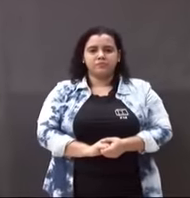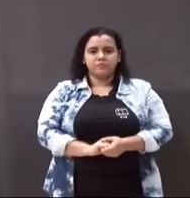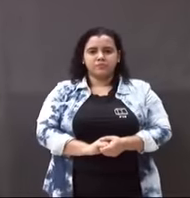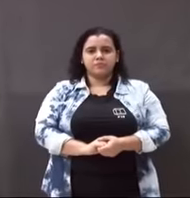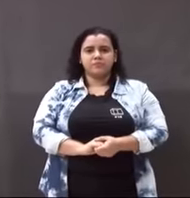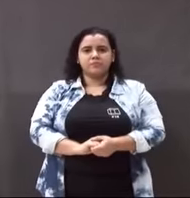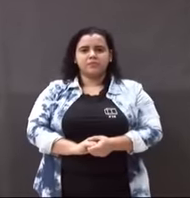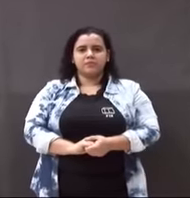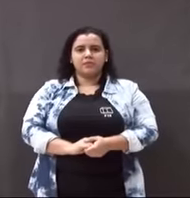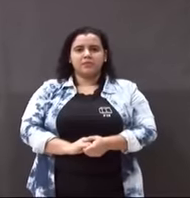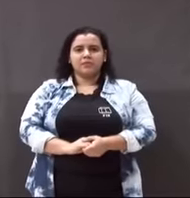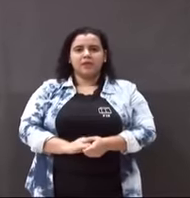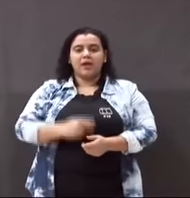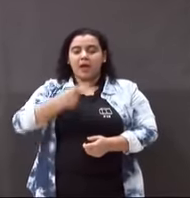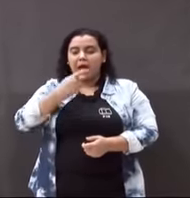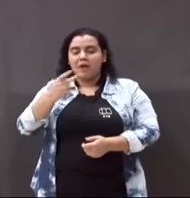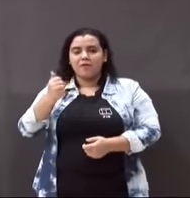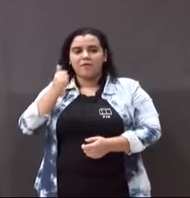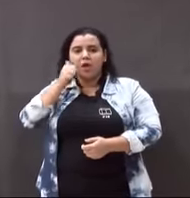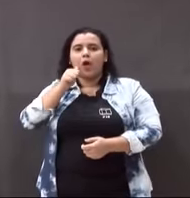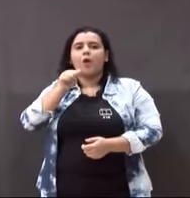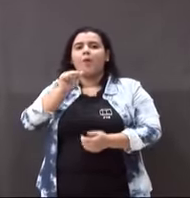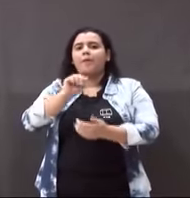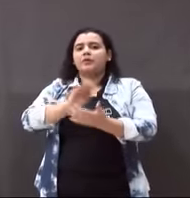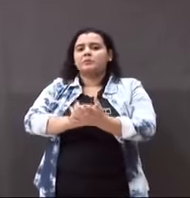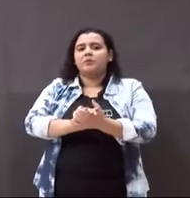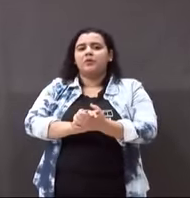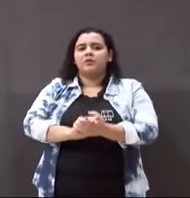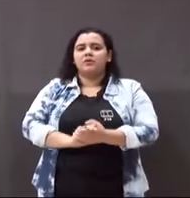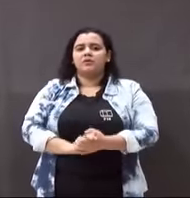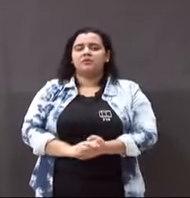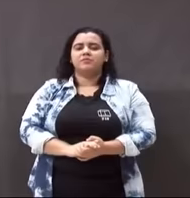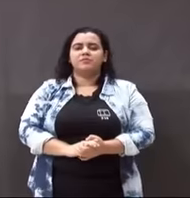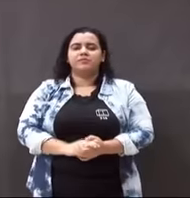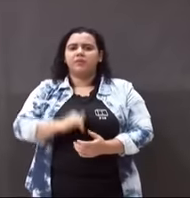O que, que eu vou fazer com 100 mil reais de álcool gel?